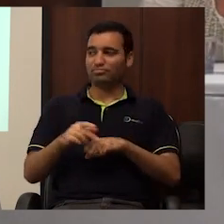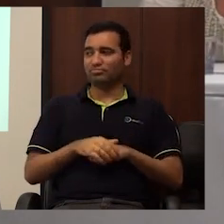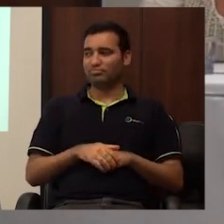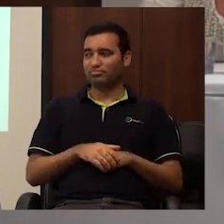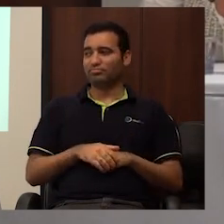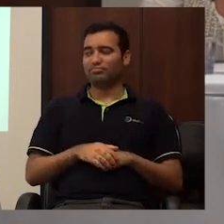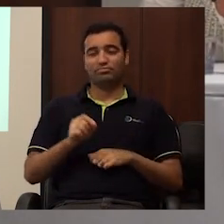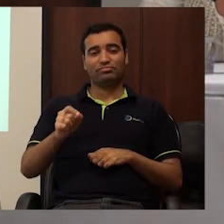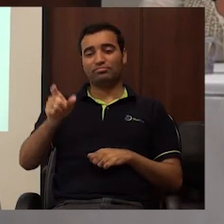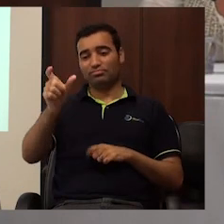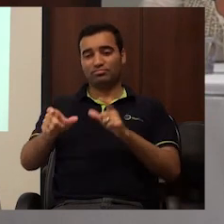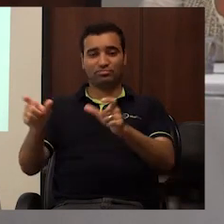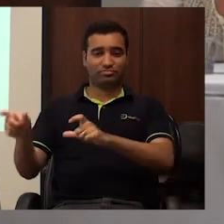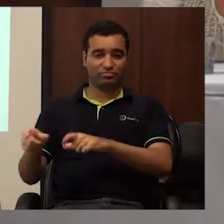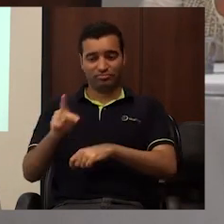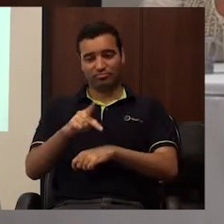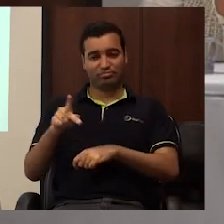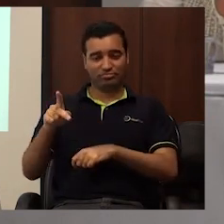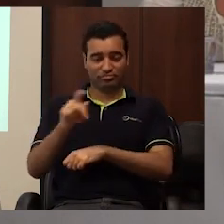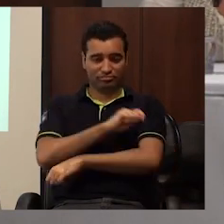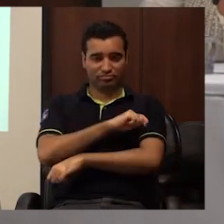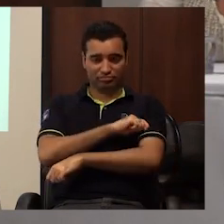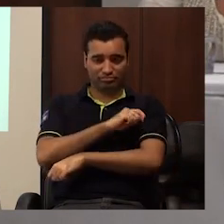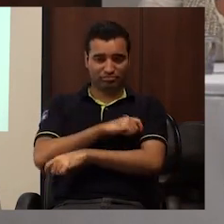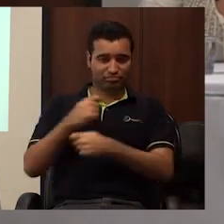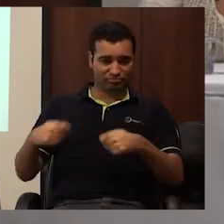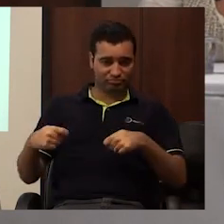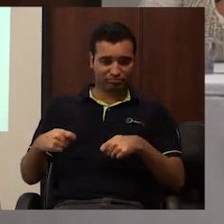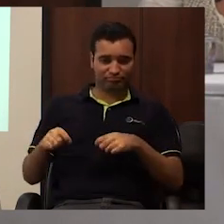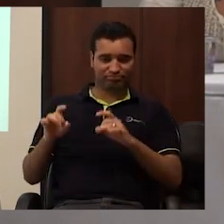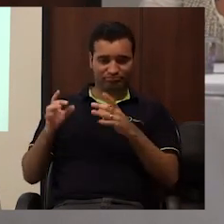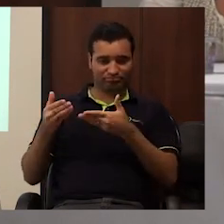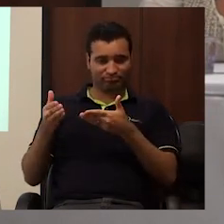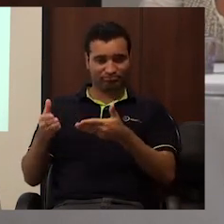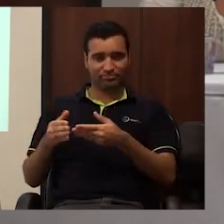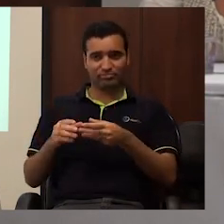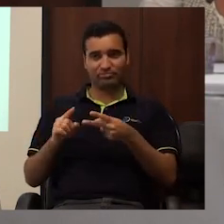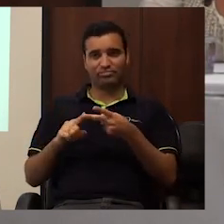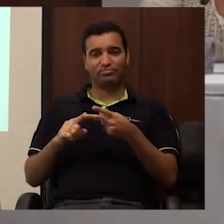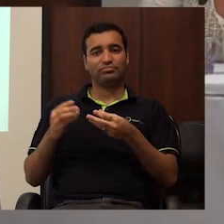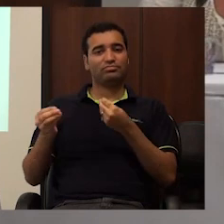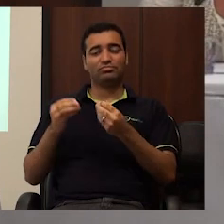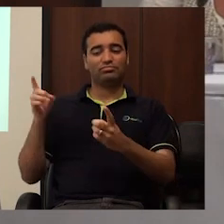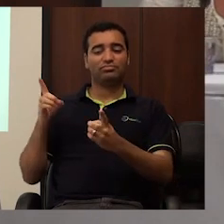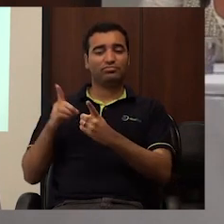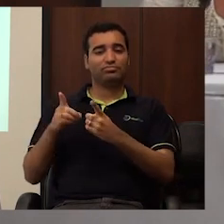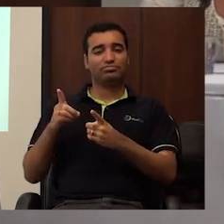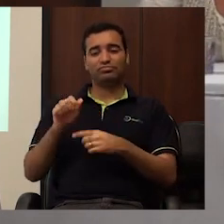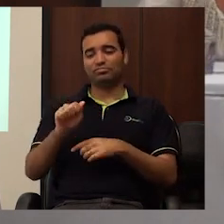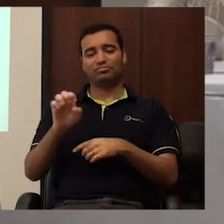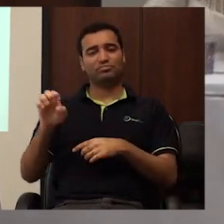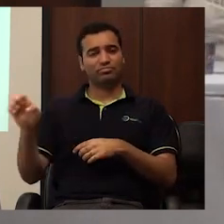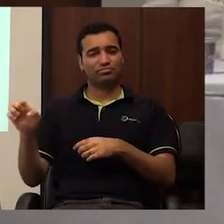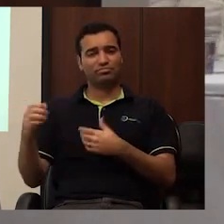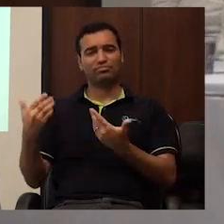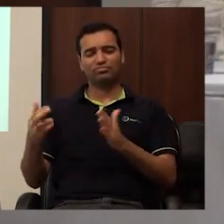realmente os alunos com necessidades educacionais especiais, será que sabemos como realmente funciona o atendimento educacional especializado e quais